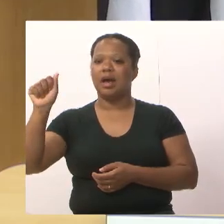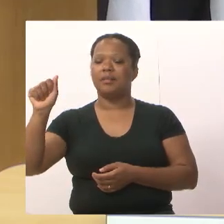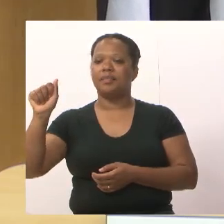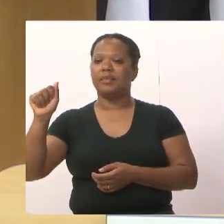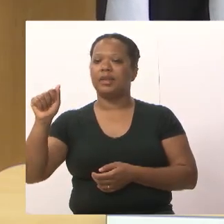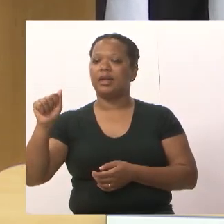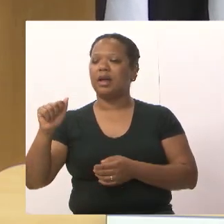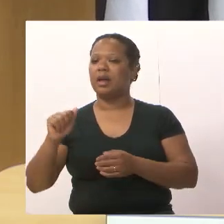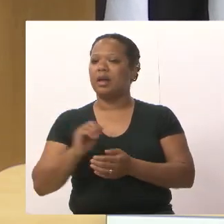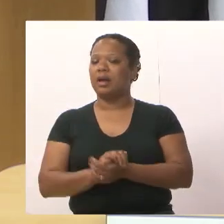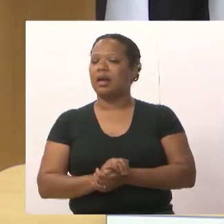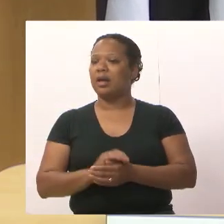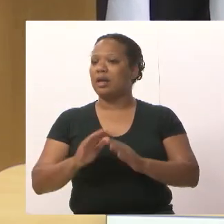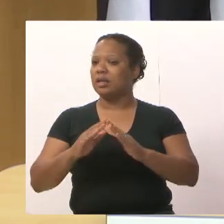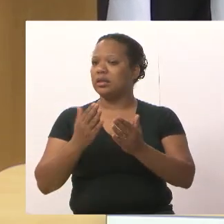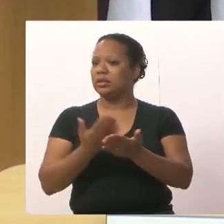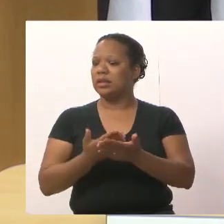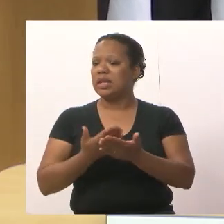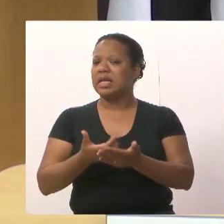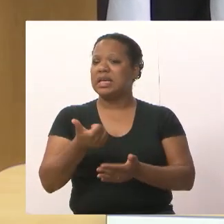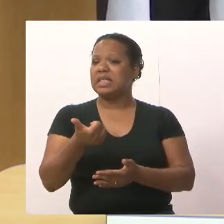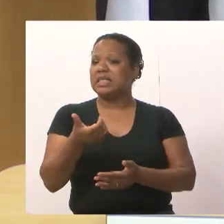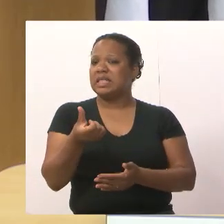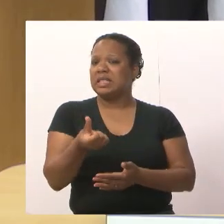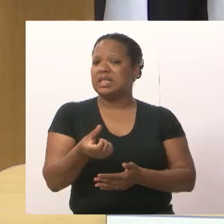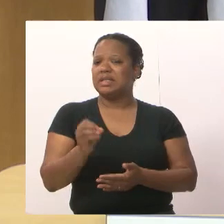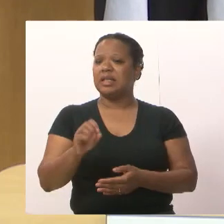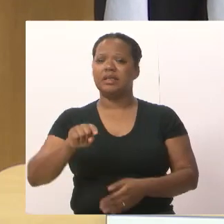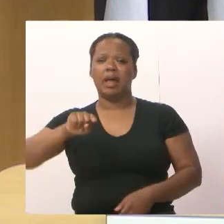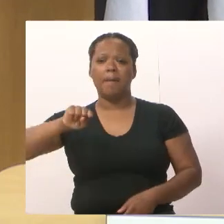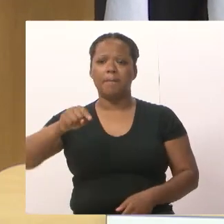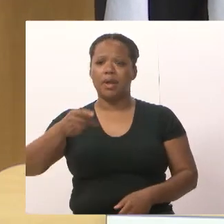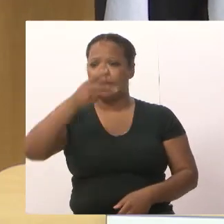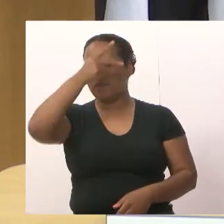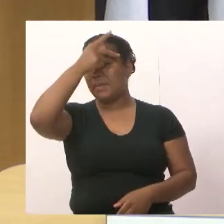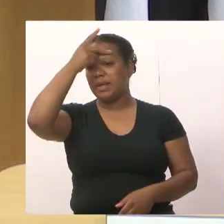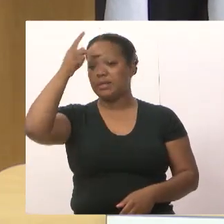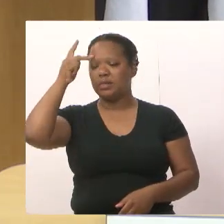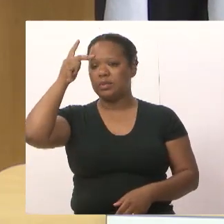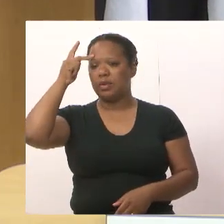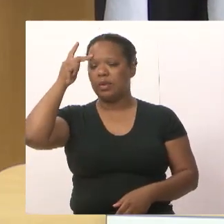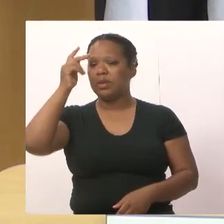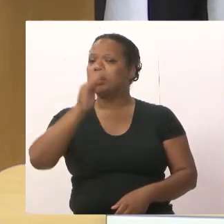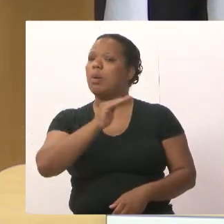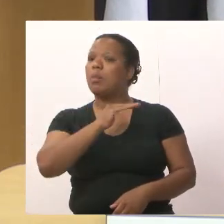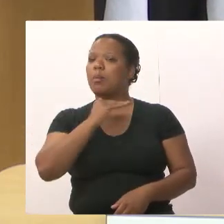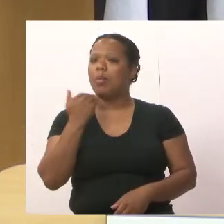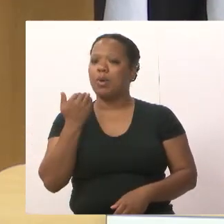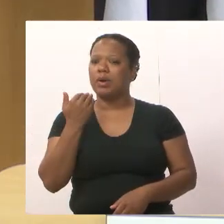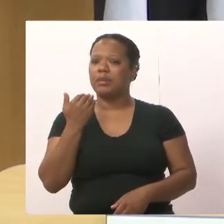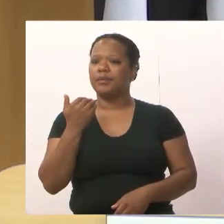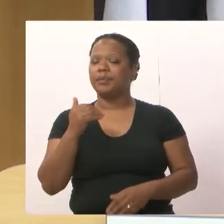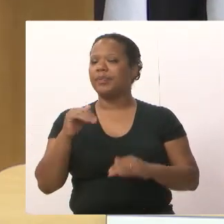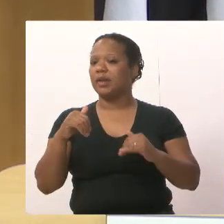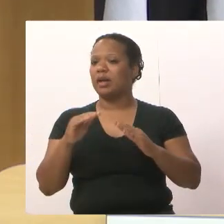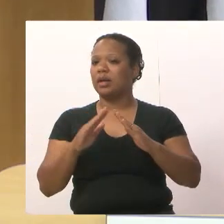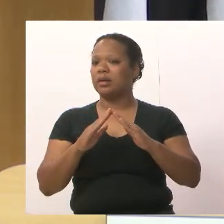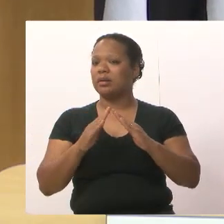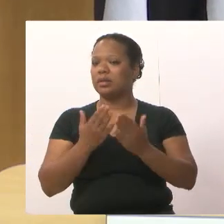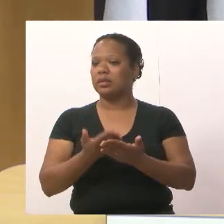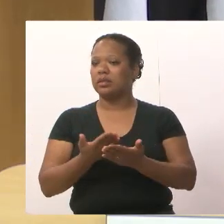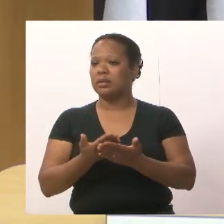escola, 60 mil pessoas mortas, deficiente, fora o comércio